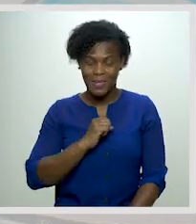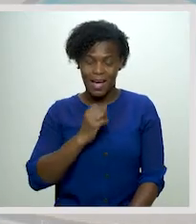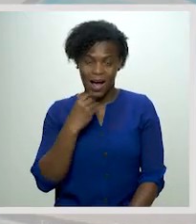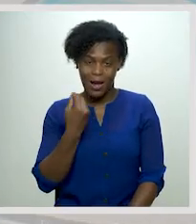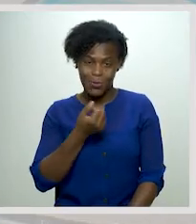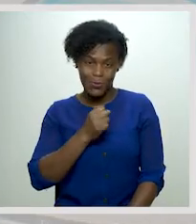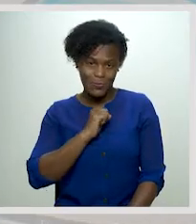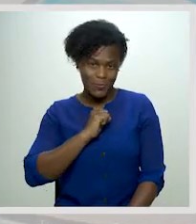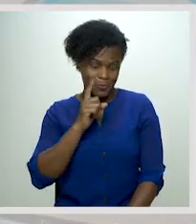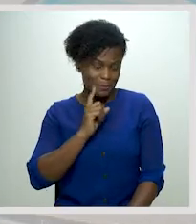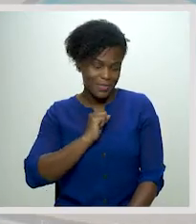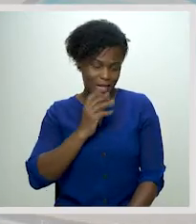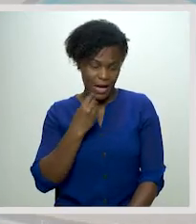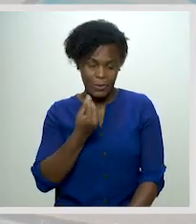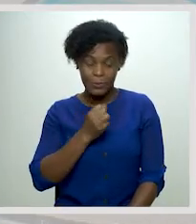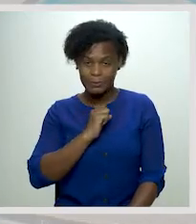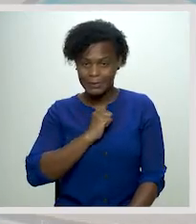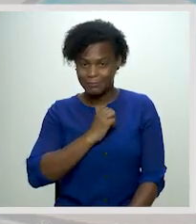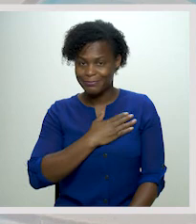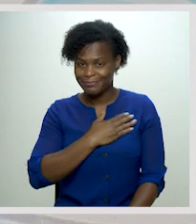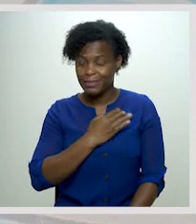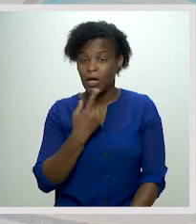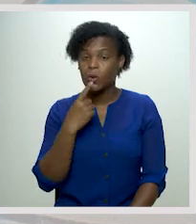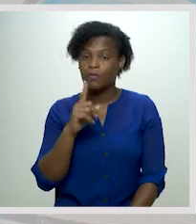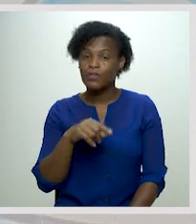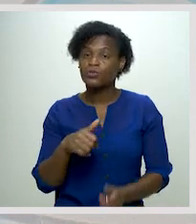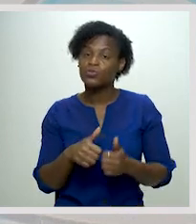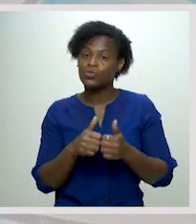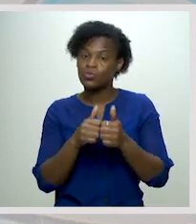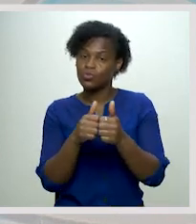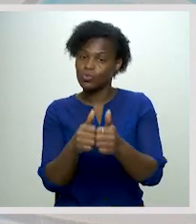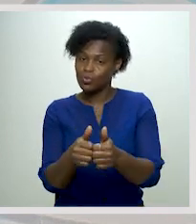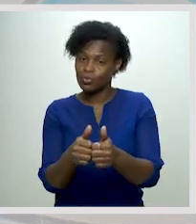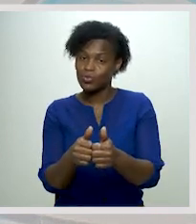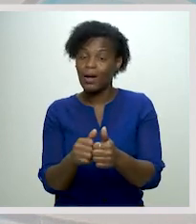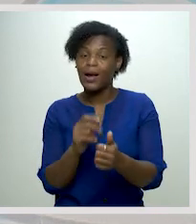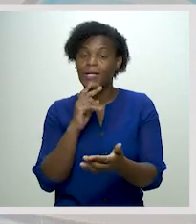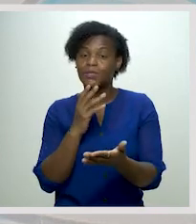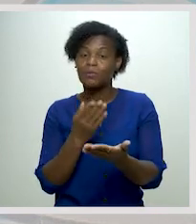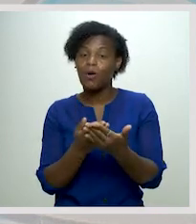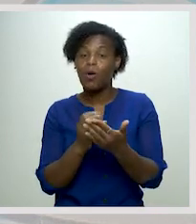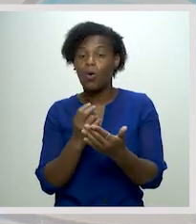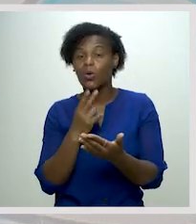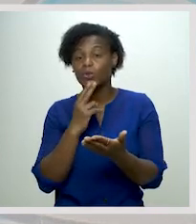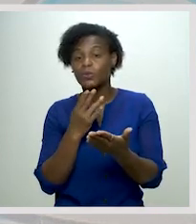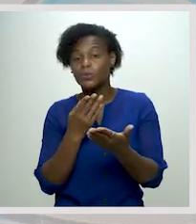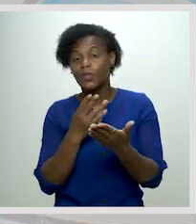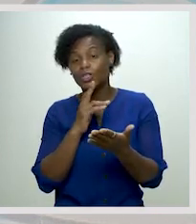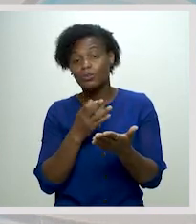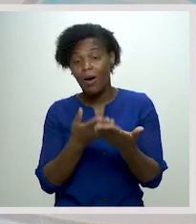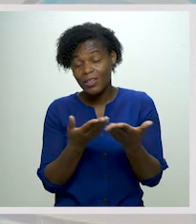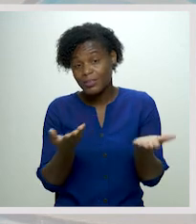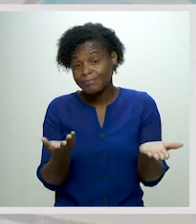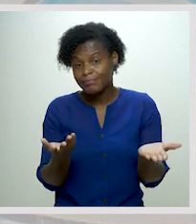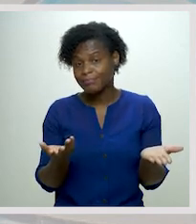meus caros alunos, minhas caras alunas, estou de volta para juntos respondermos ou